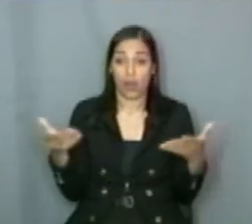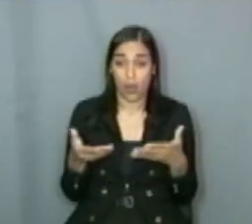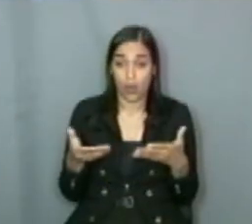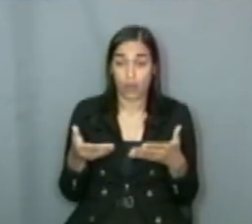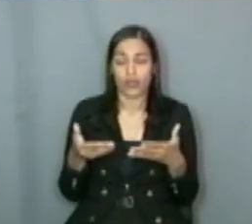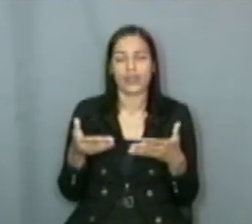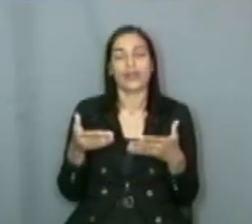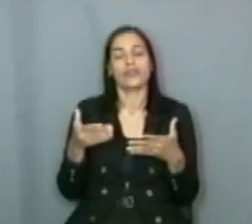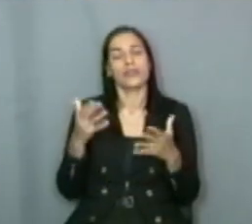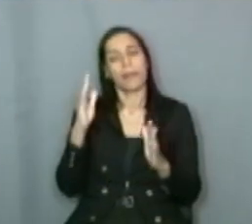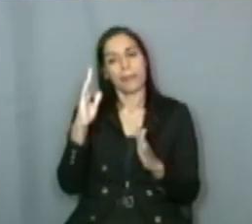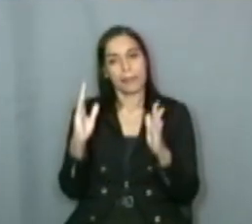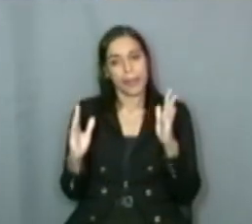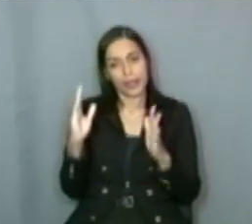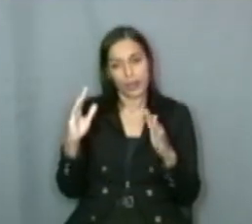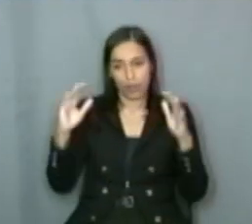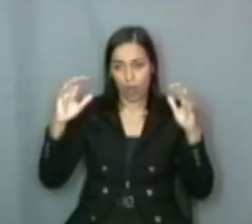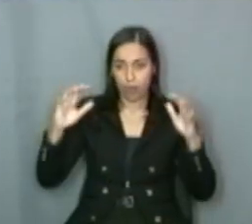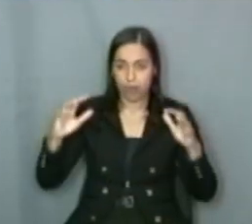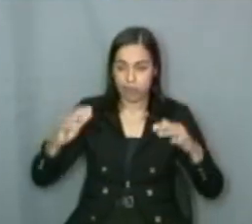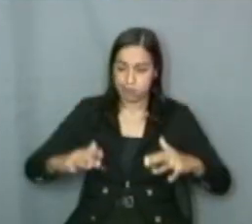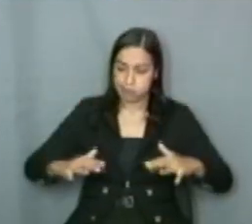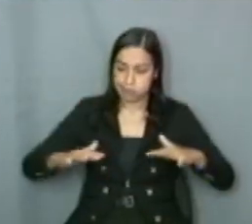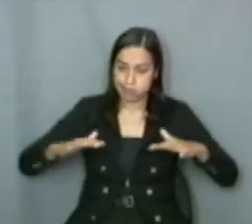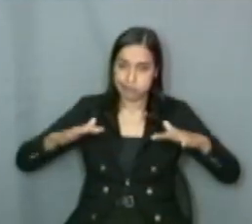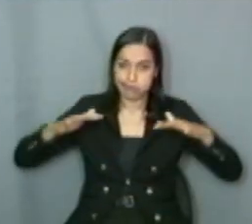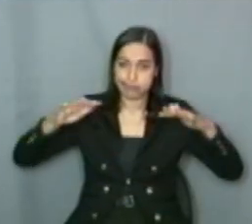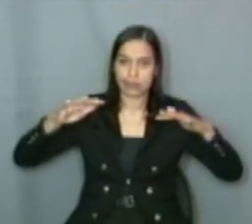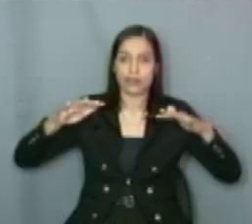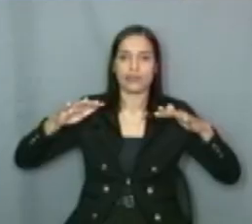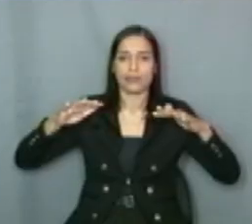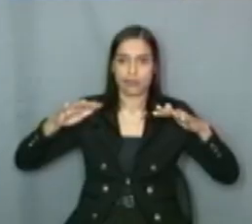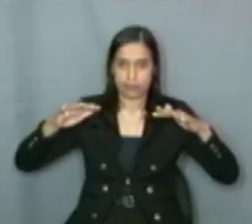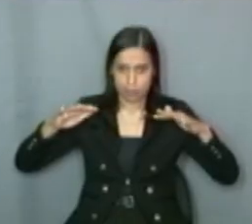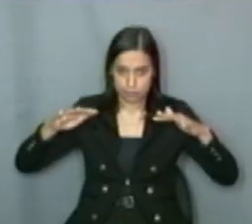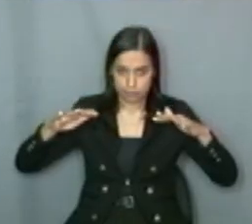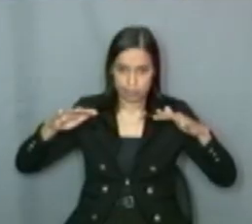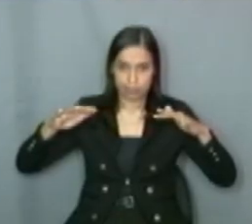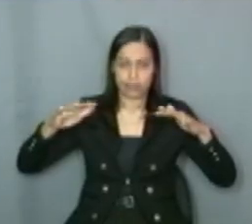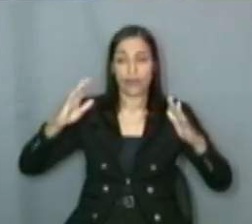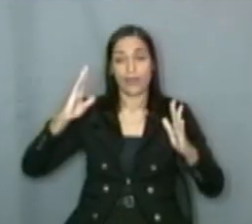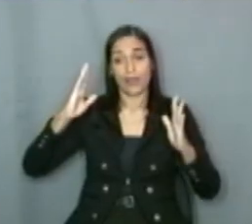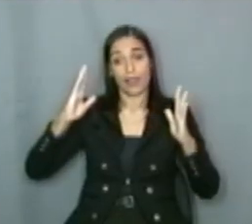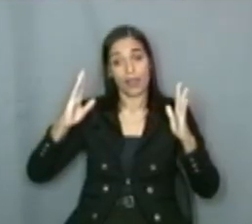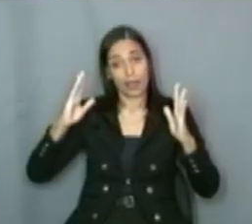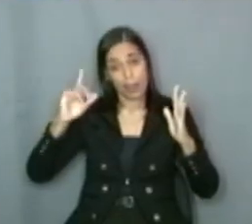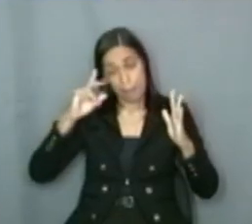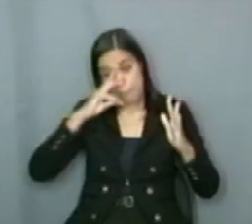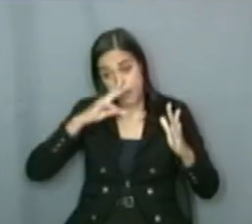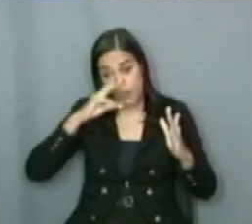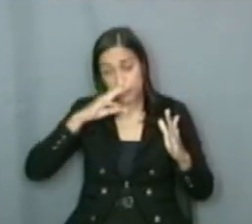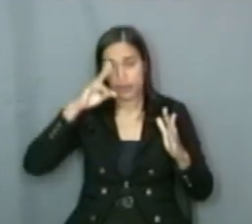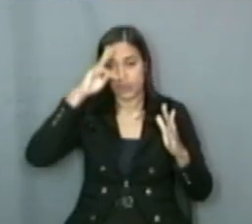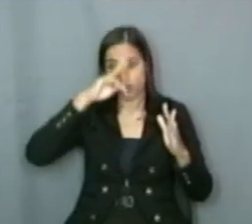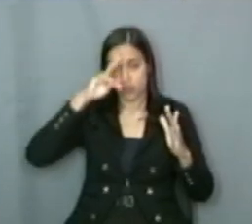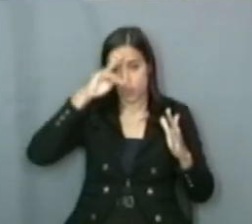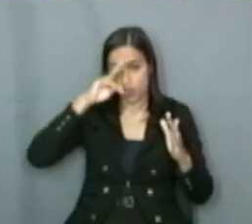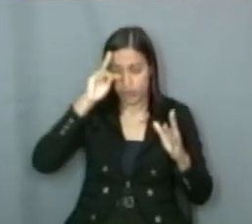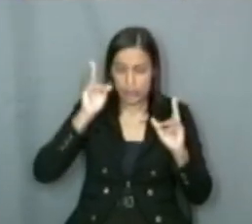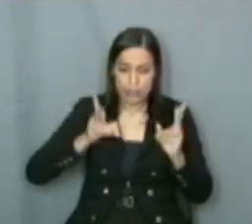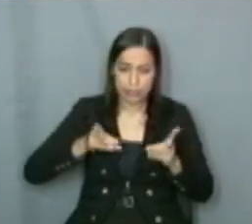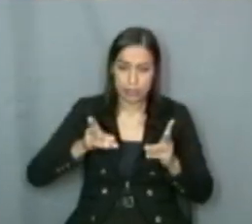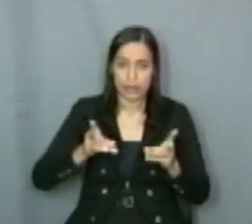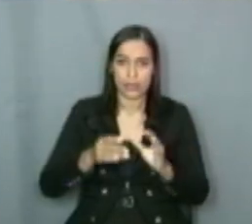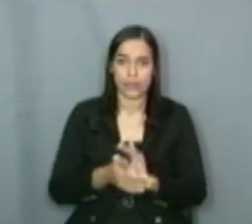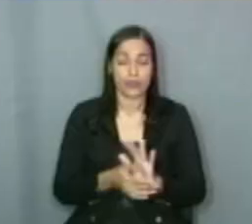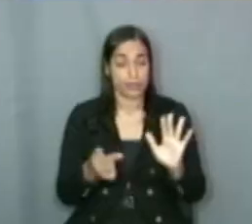lua cheia, e nesses períodos a maré sobe mais. E aí? E aí a mesma história se repete o tempo todo. E